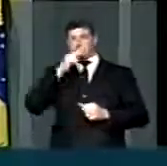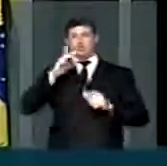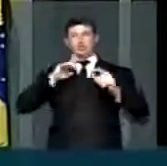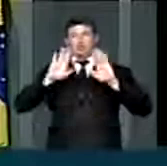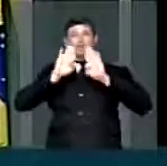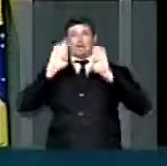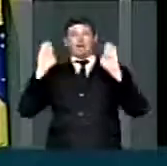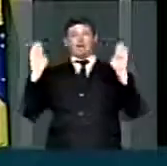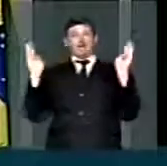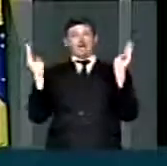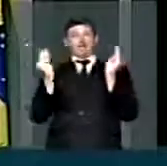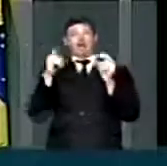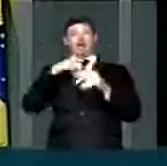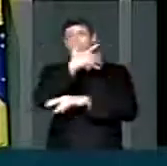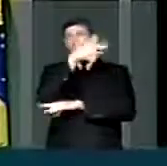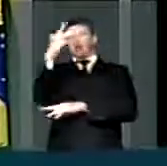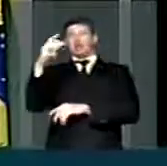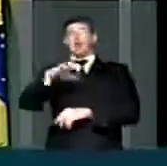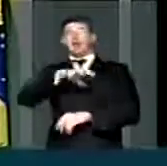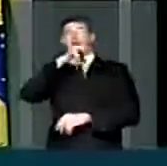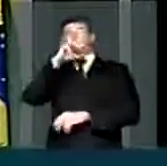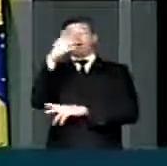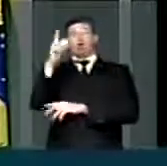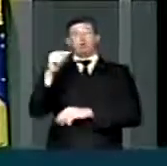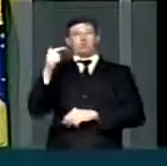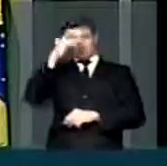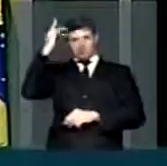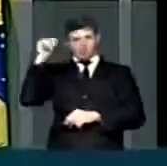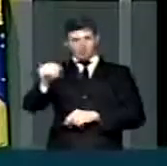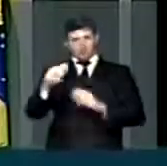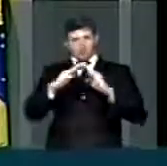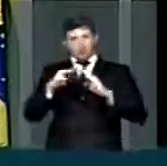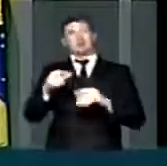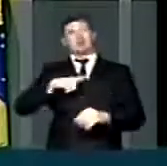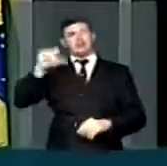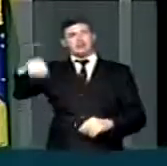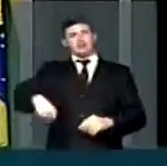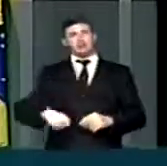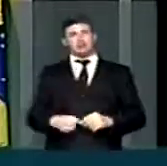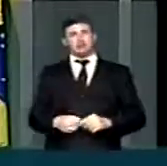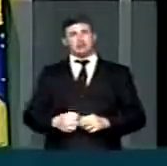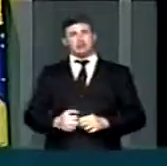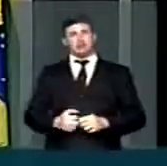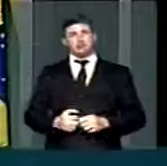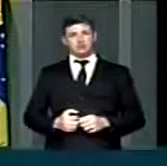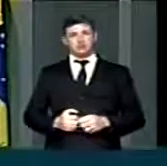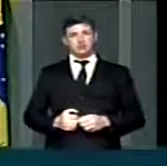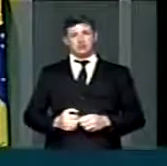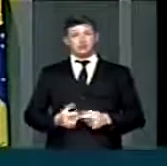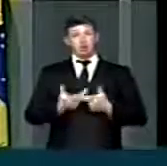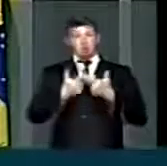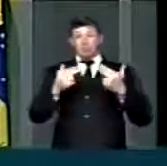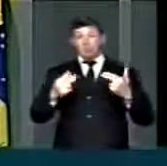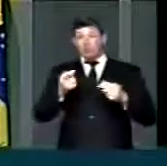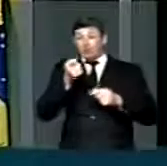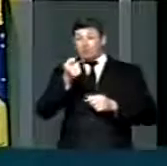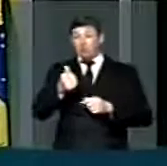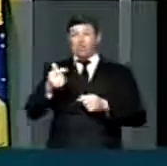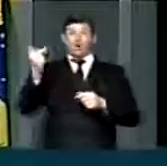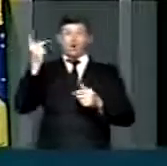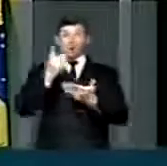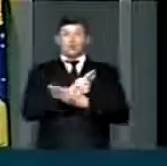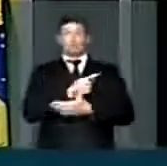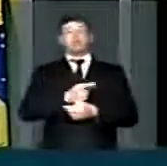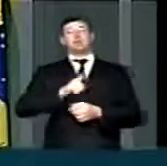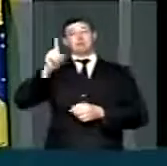cima e lá só fosse floresta, animais e árvores e não tivesse população. Uma das poucas coisas que funciona muito bem na Amazônia, que é a